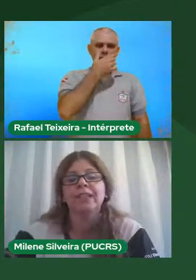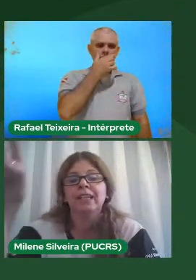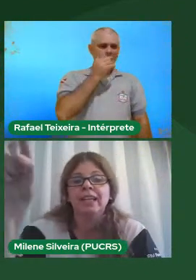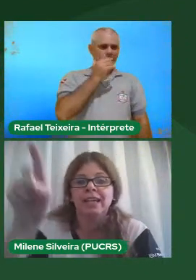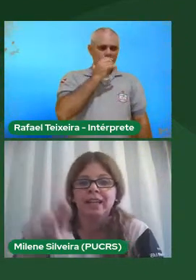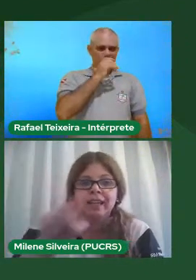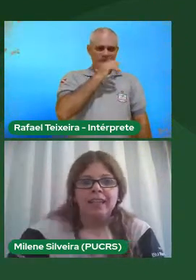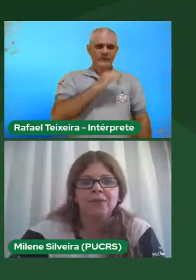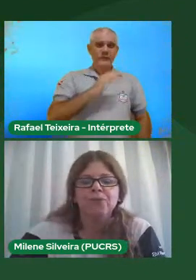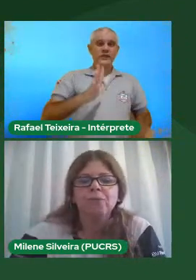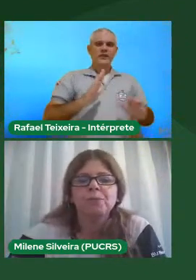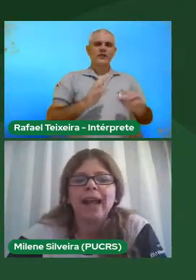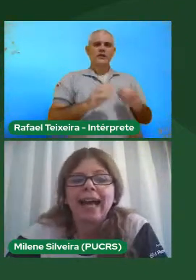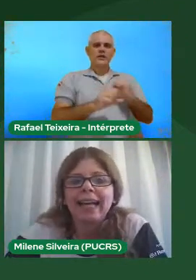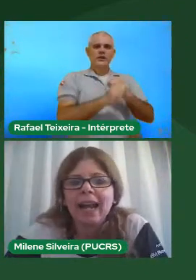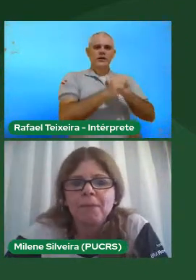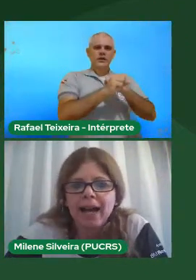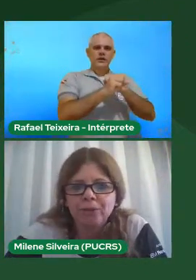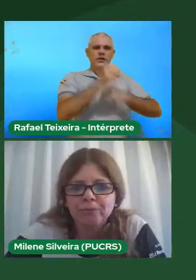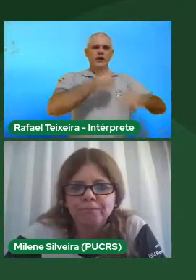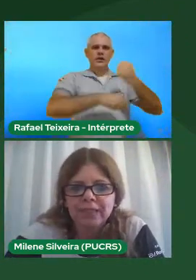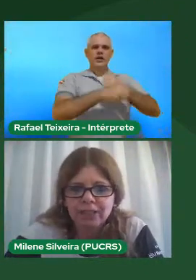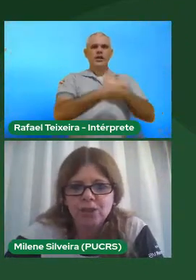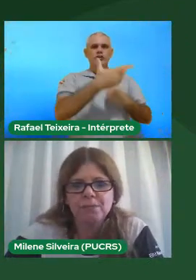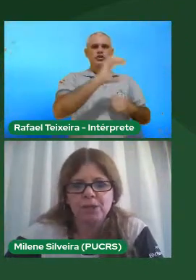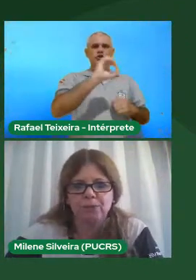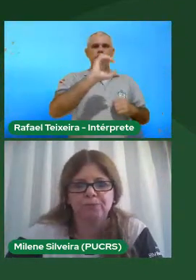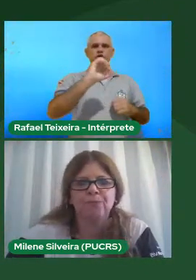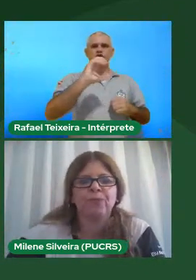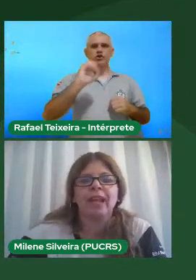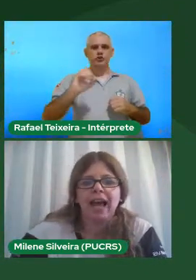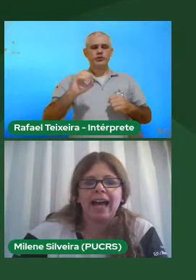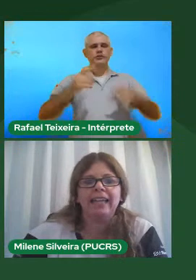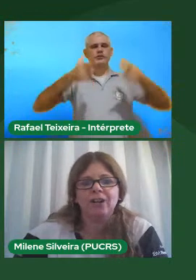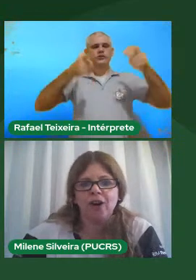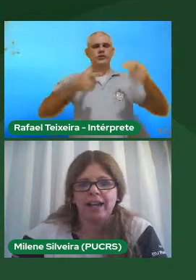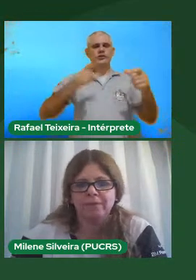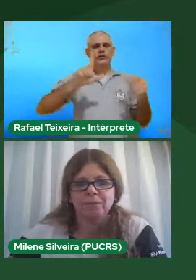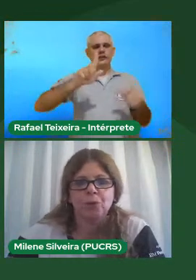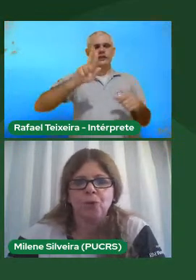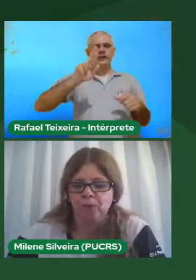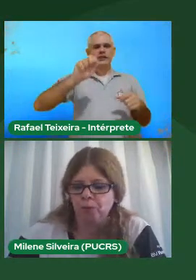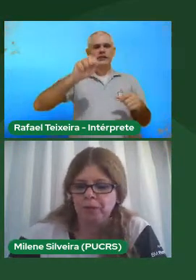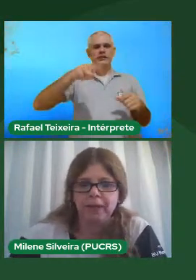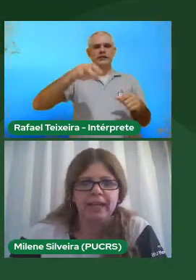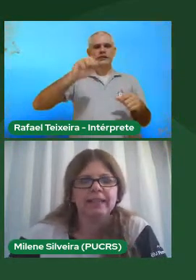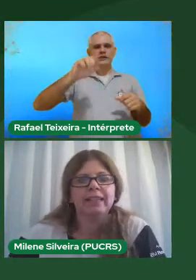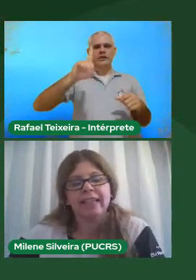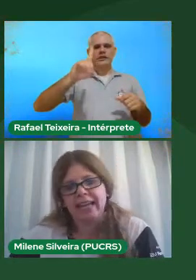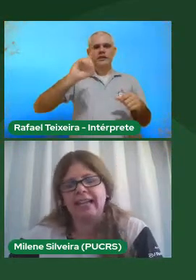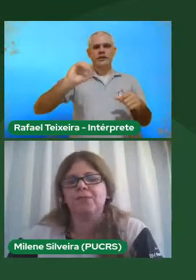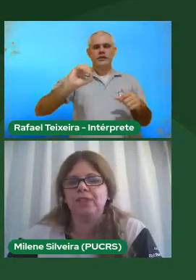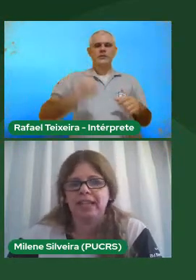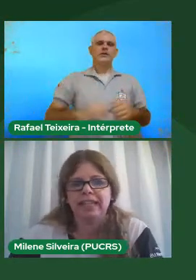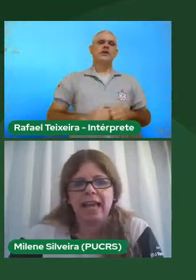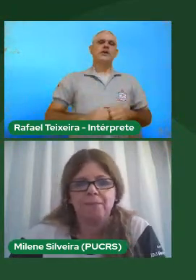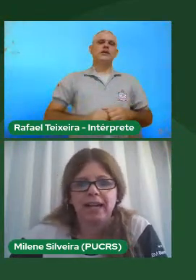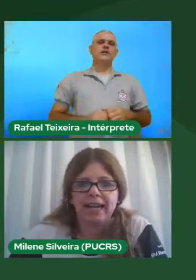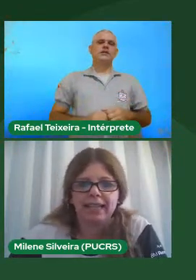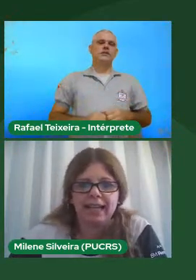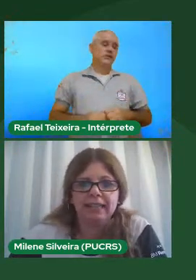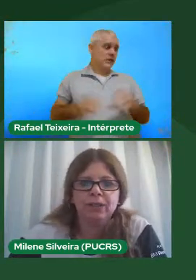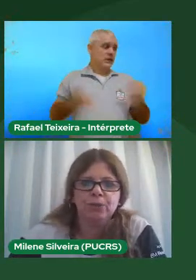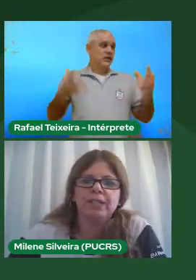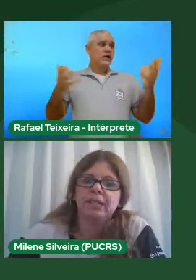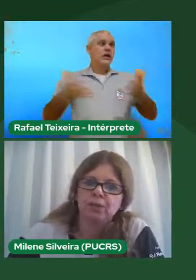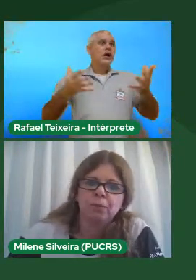andando e fomos para Gramado em 2000. Aí agora, com o Pimenta e a Renata Vieira, que na época